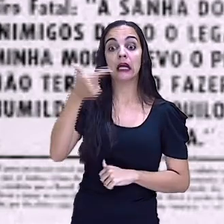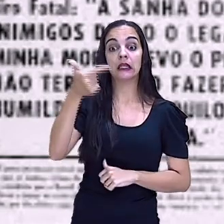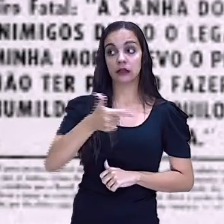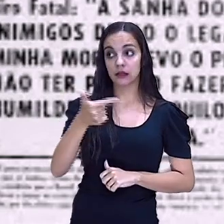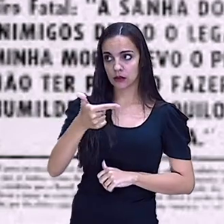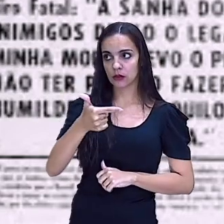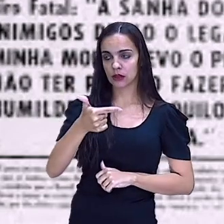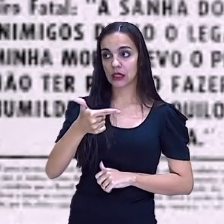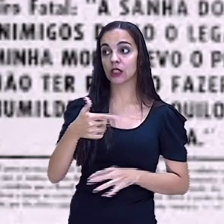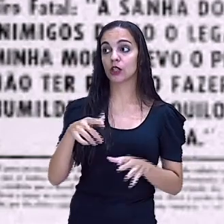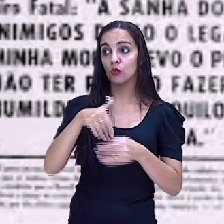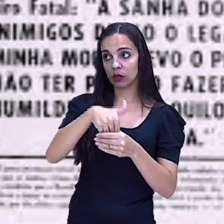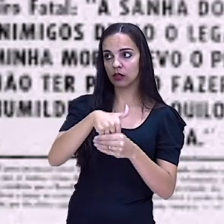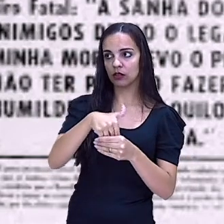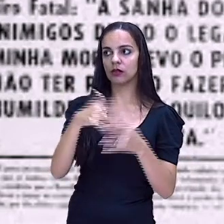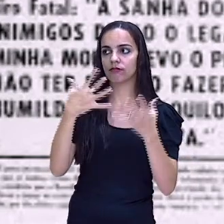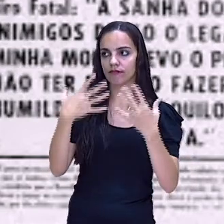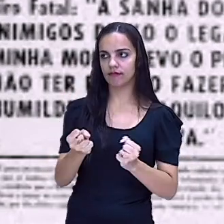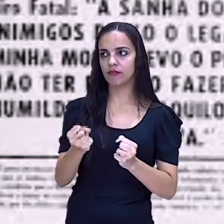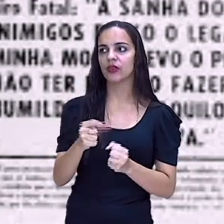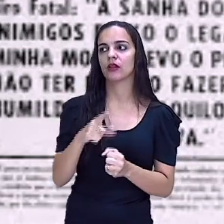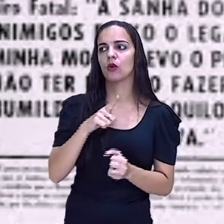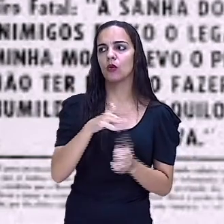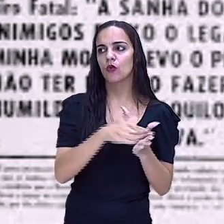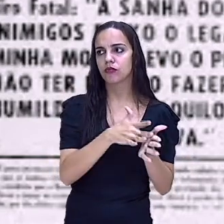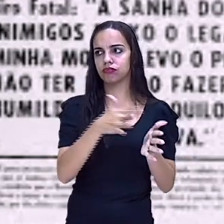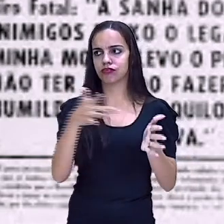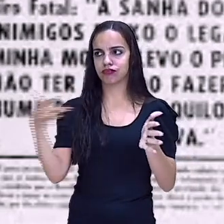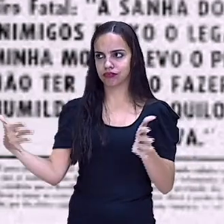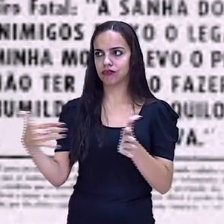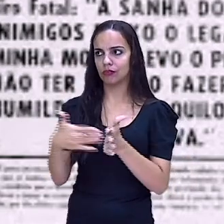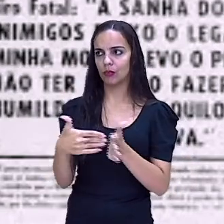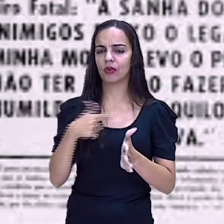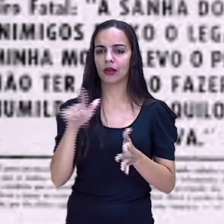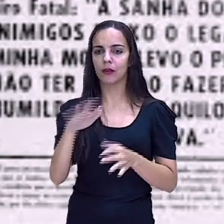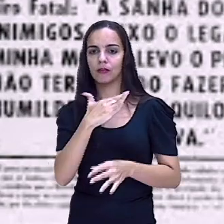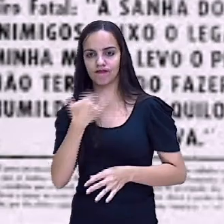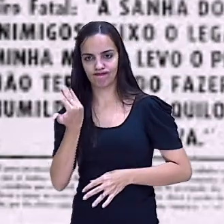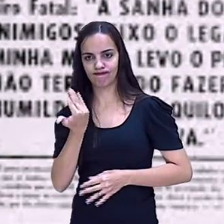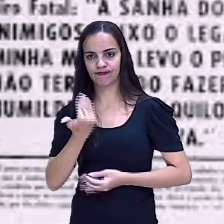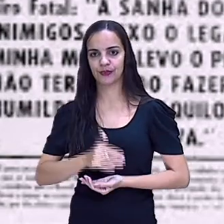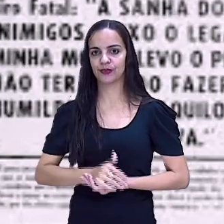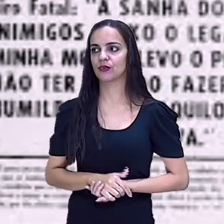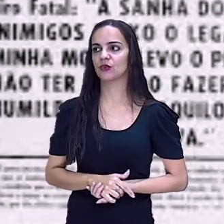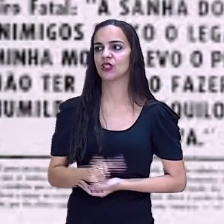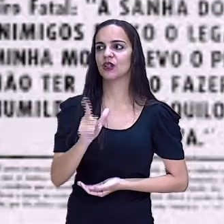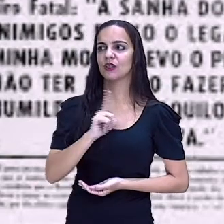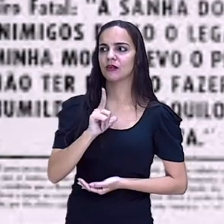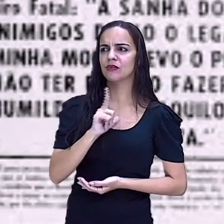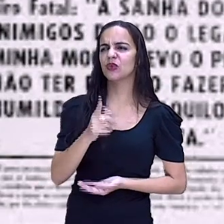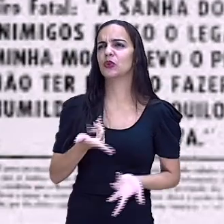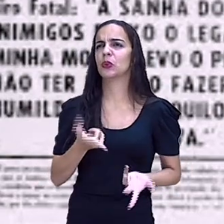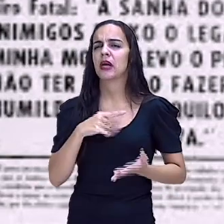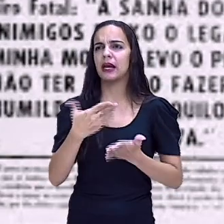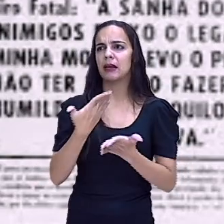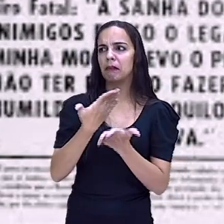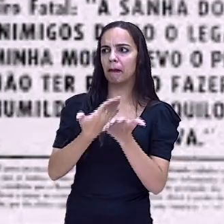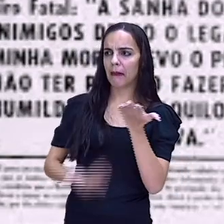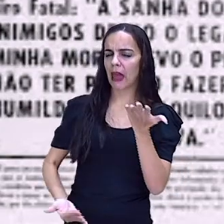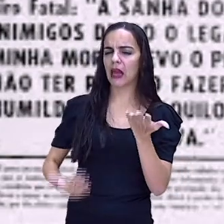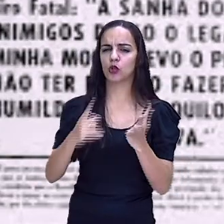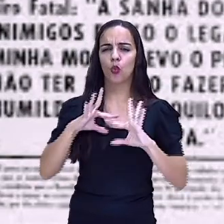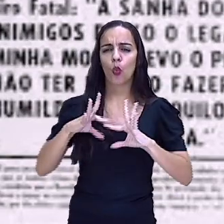segunda eleição, até chegar o dia da sua morte, onde ele perde o apoio